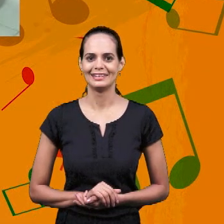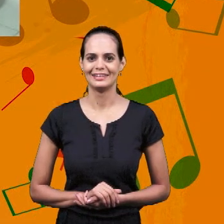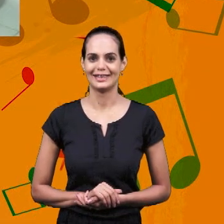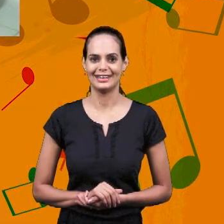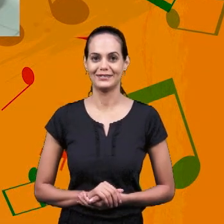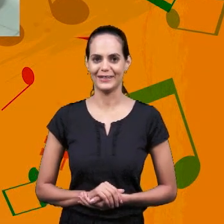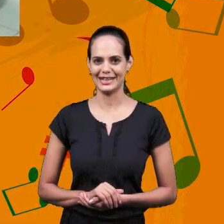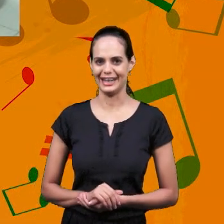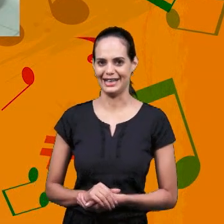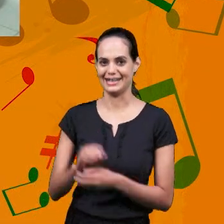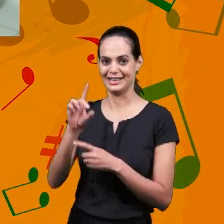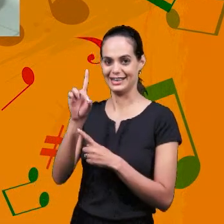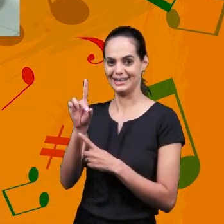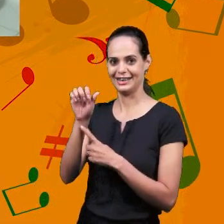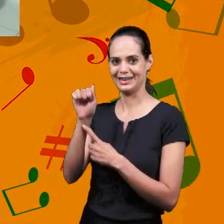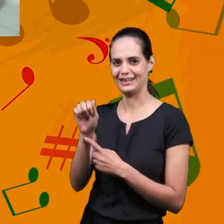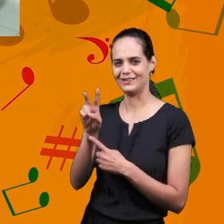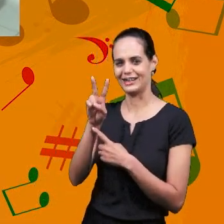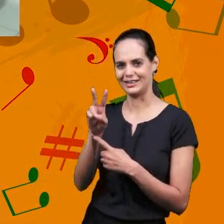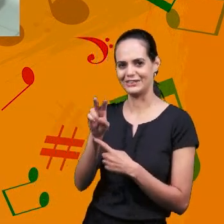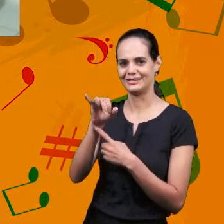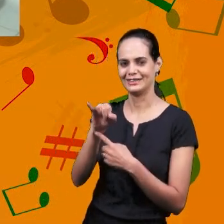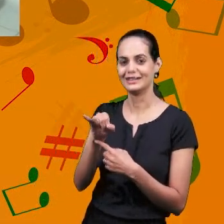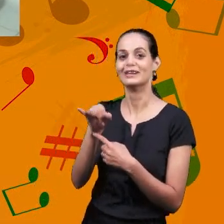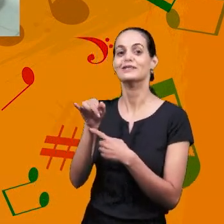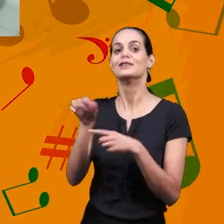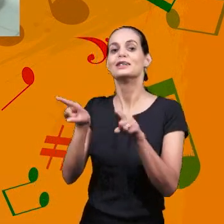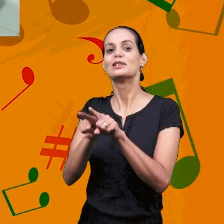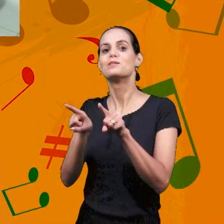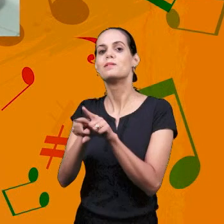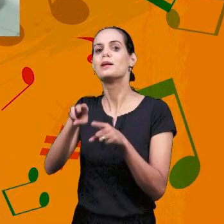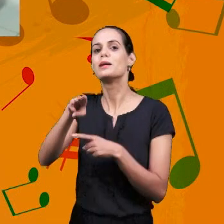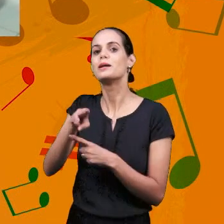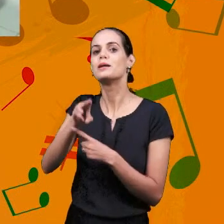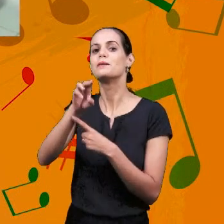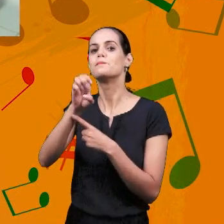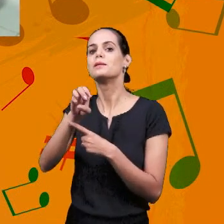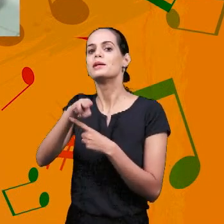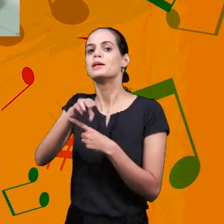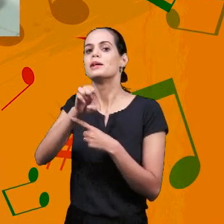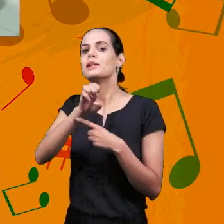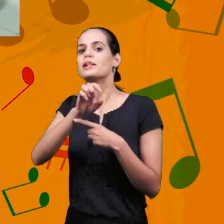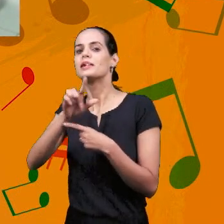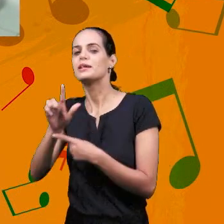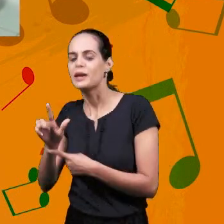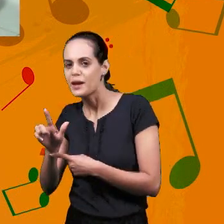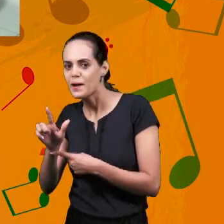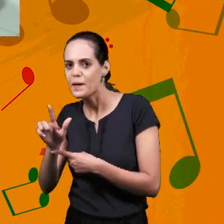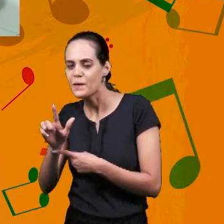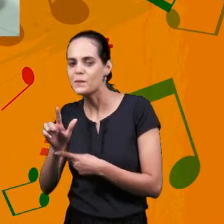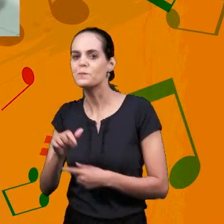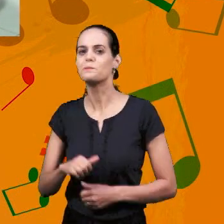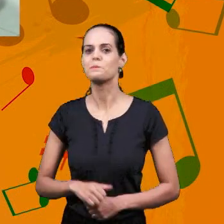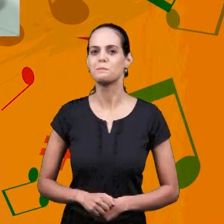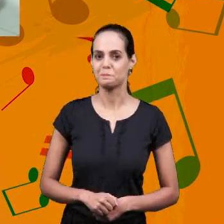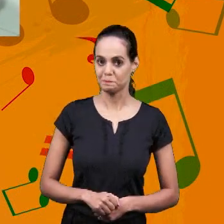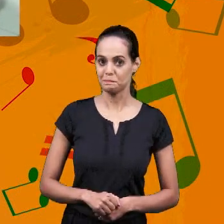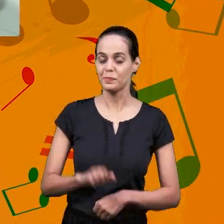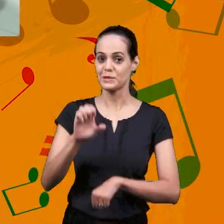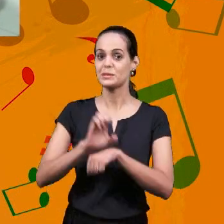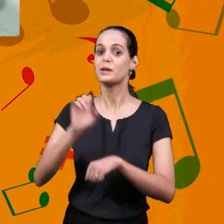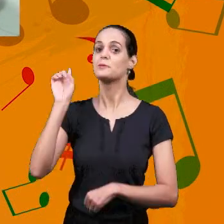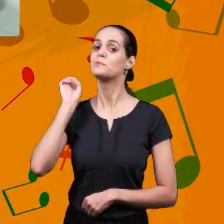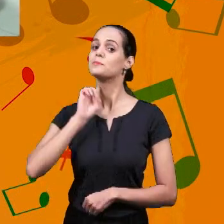No violão, o intermediário Davi e no carro. La guitare, l'intermédiaire David e o carrão Miguel, a 4 ans,